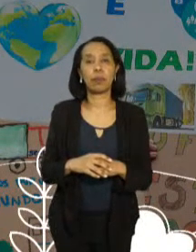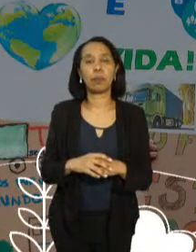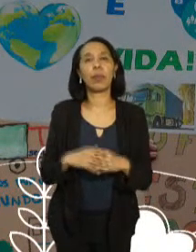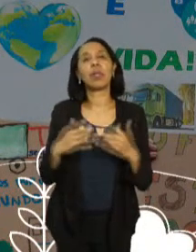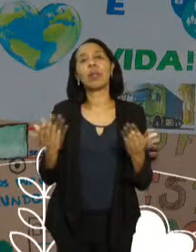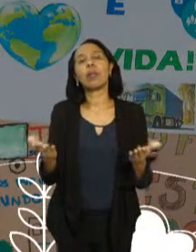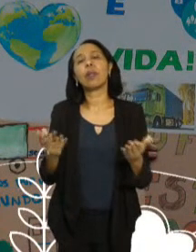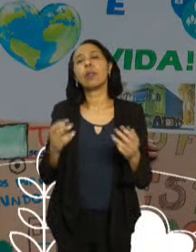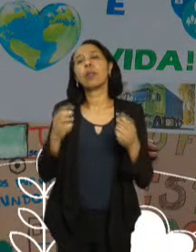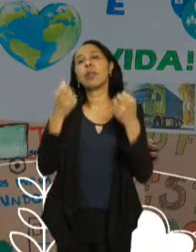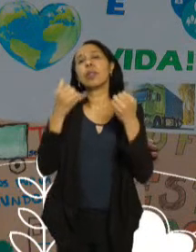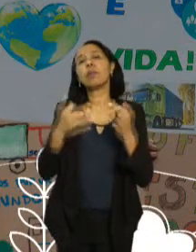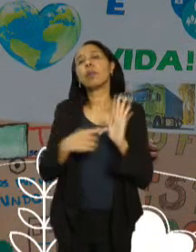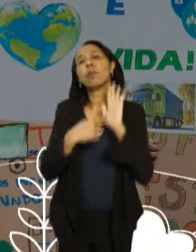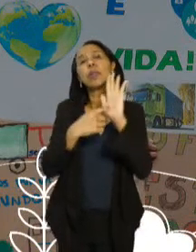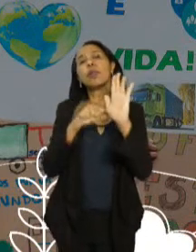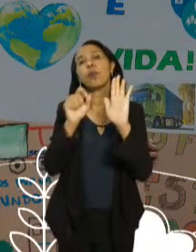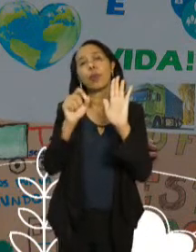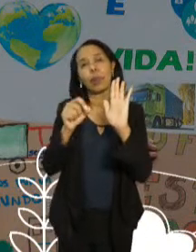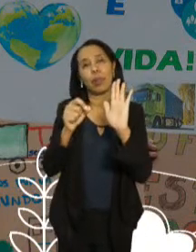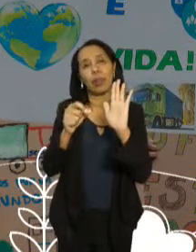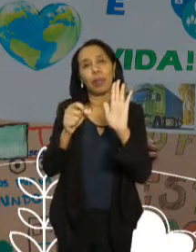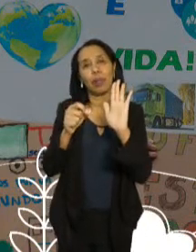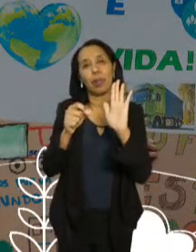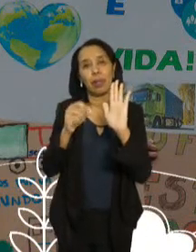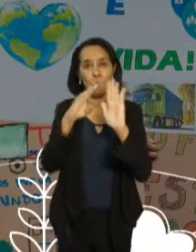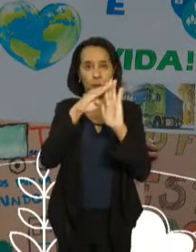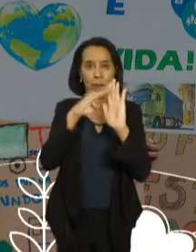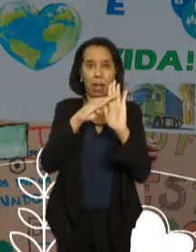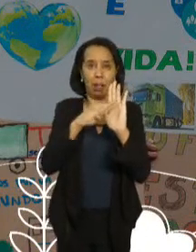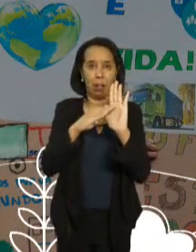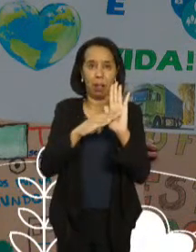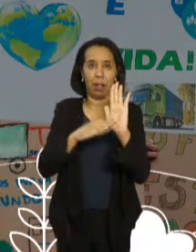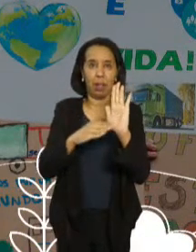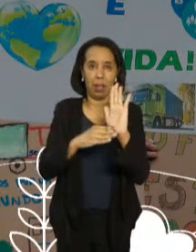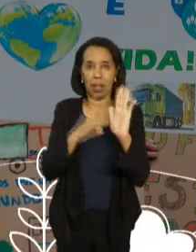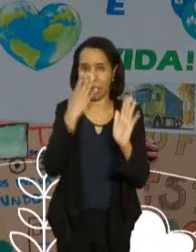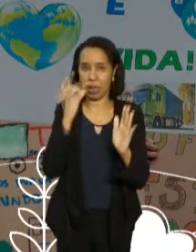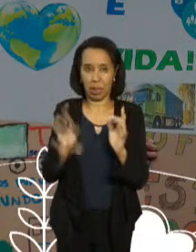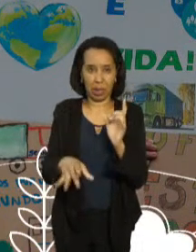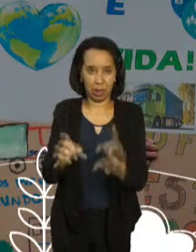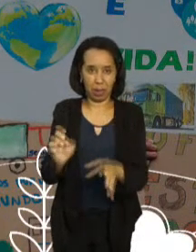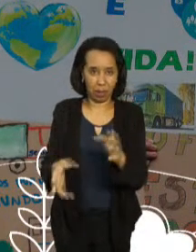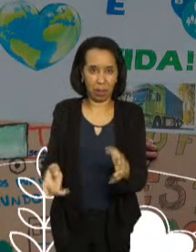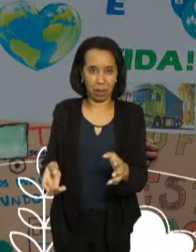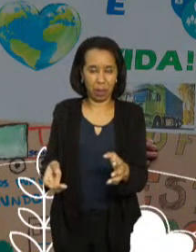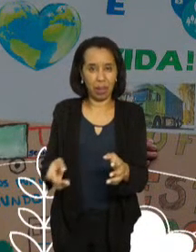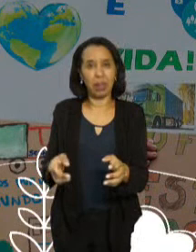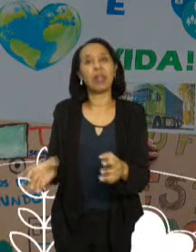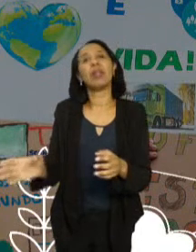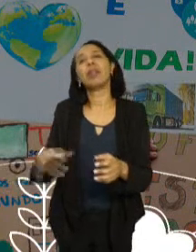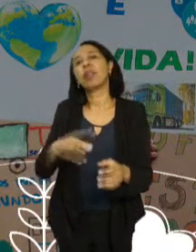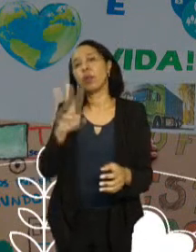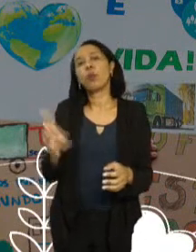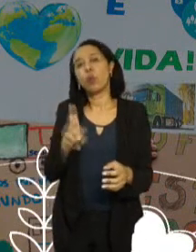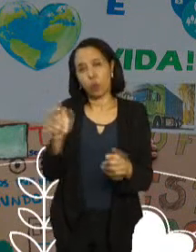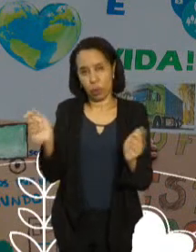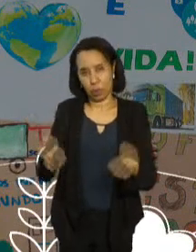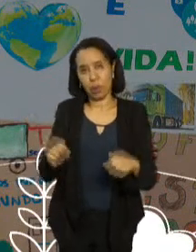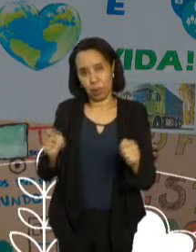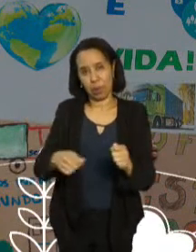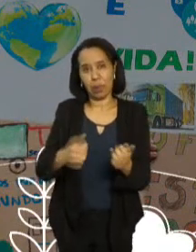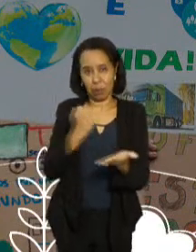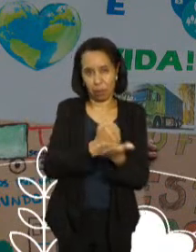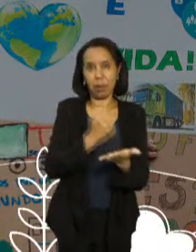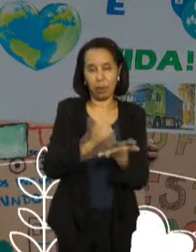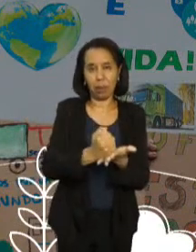E com isso, nós apresentamos também uma listagem de resíduos que estão autorizados a serem recebidos